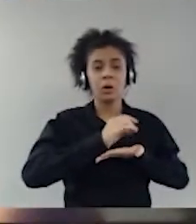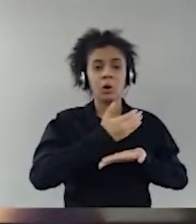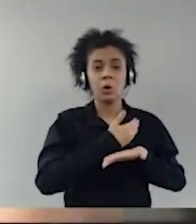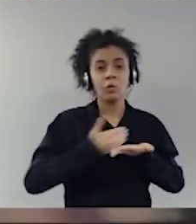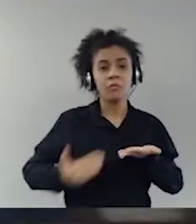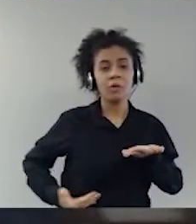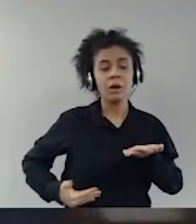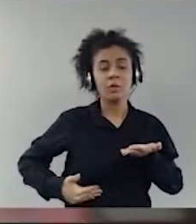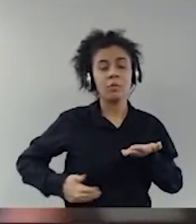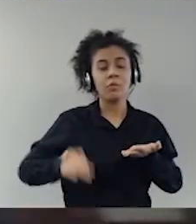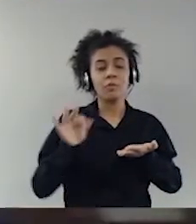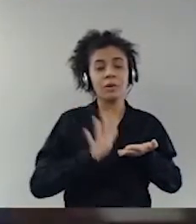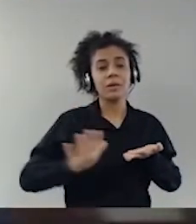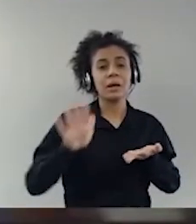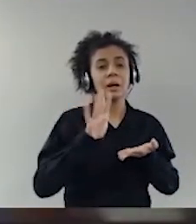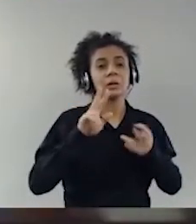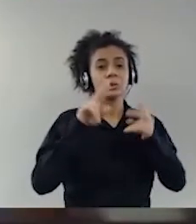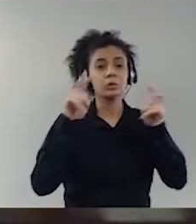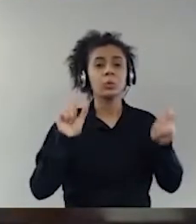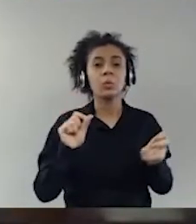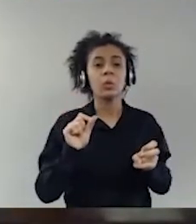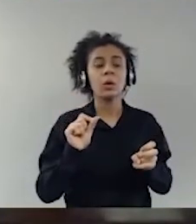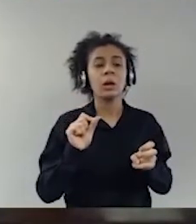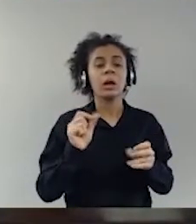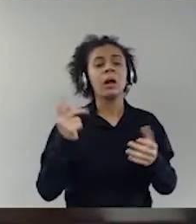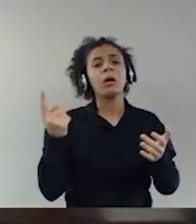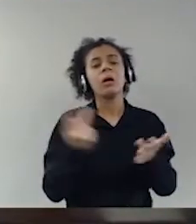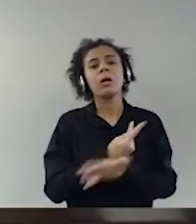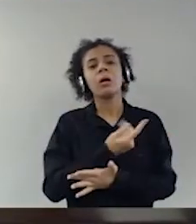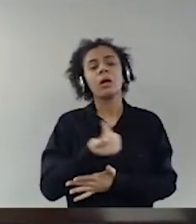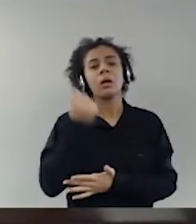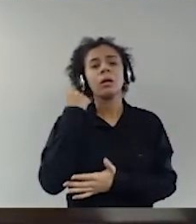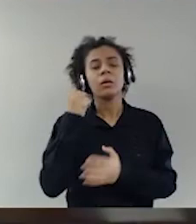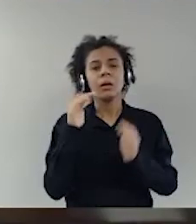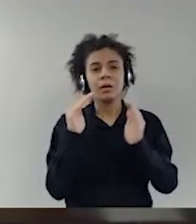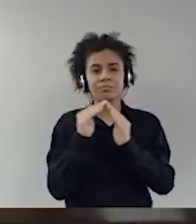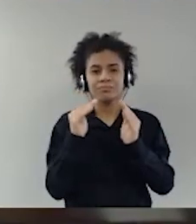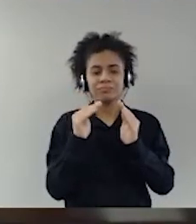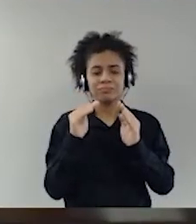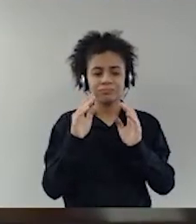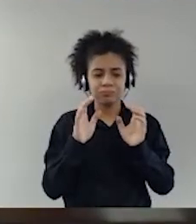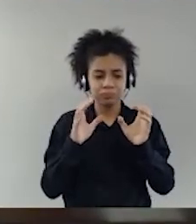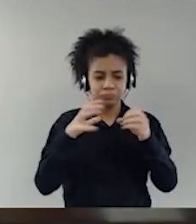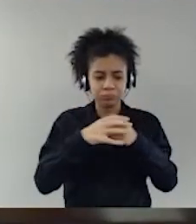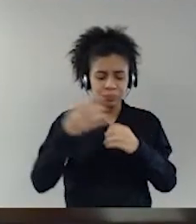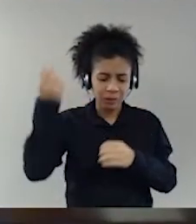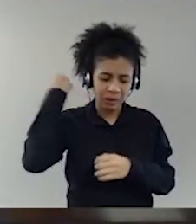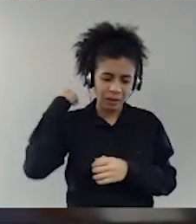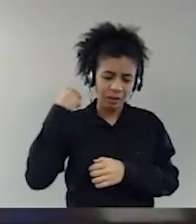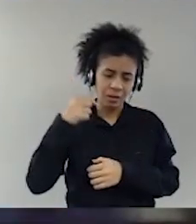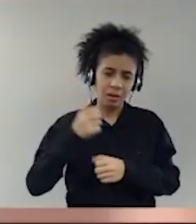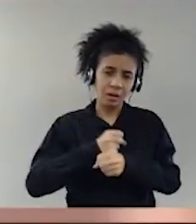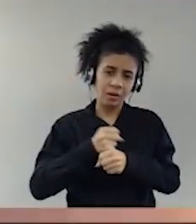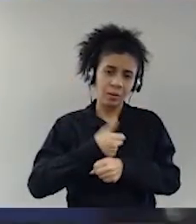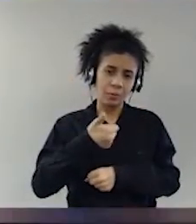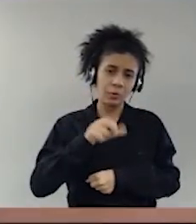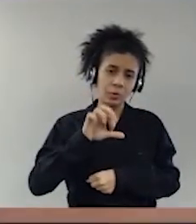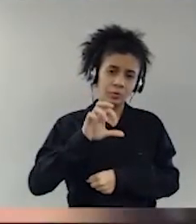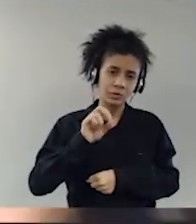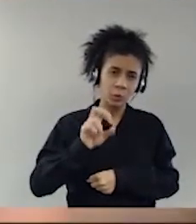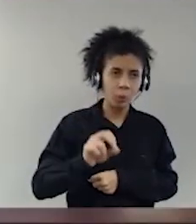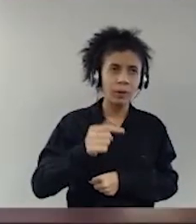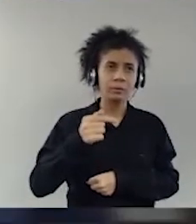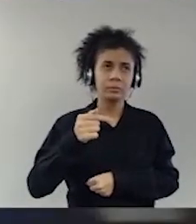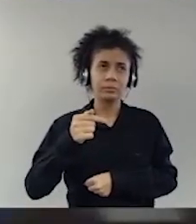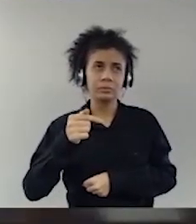em relação ao episódio do confinamento que foi dado nas décadas de 50, 60, 70